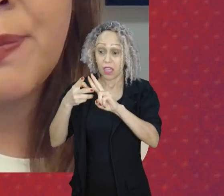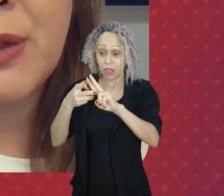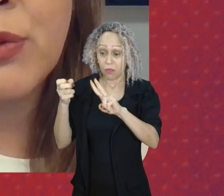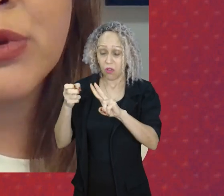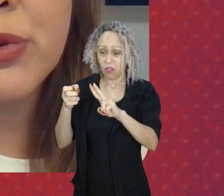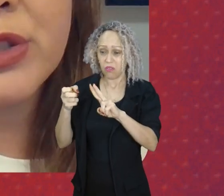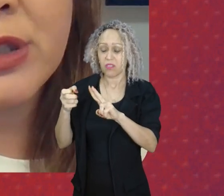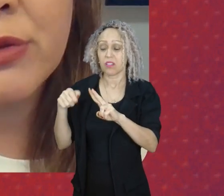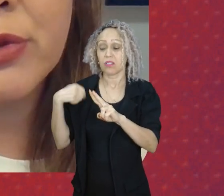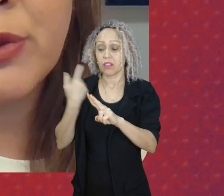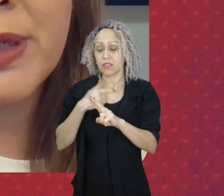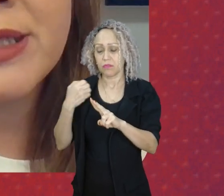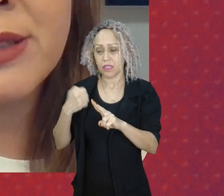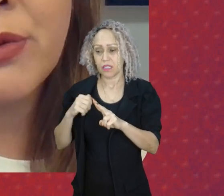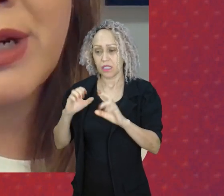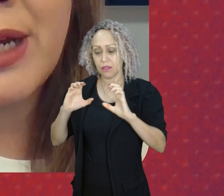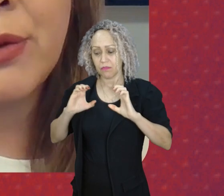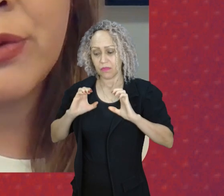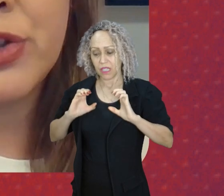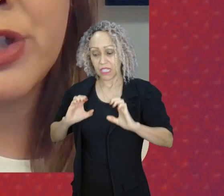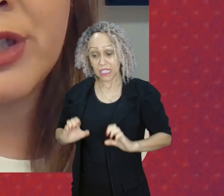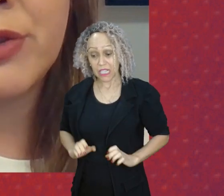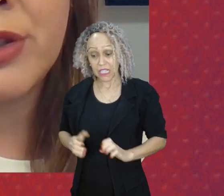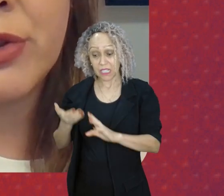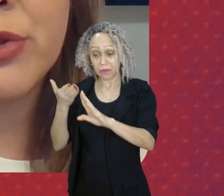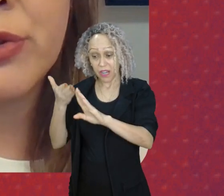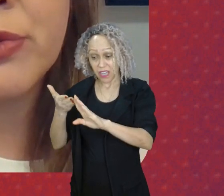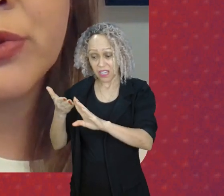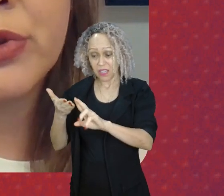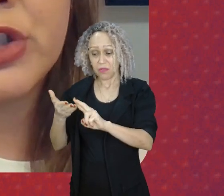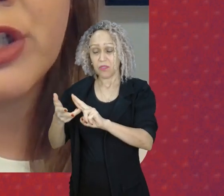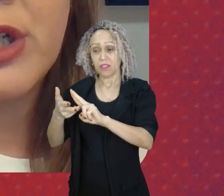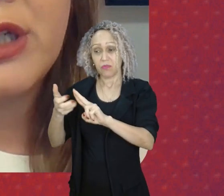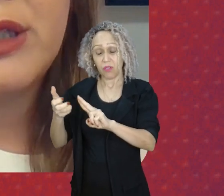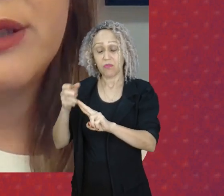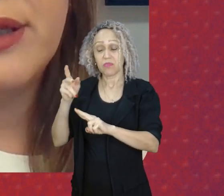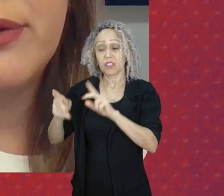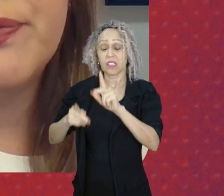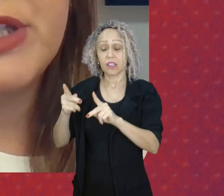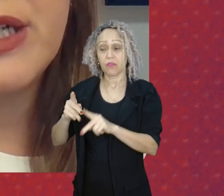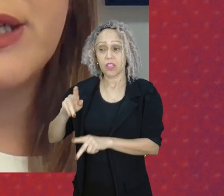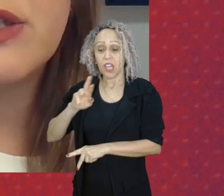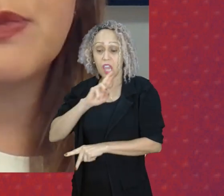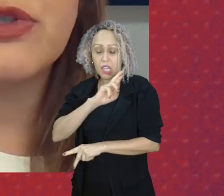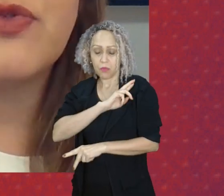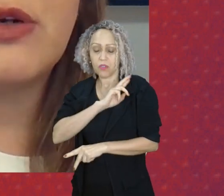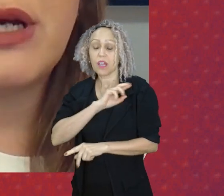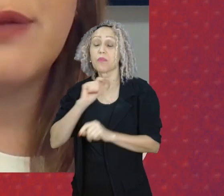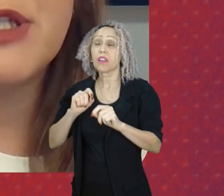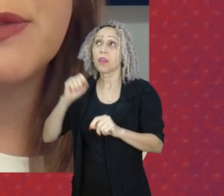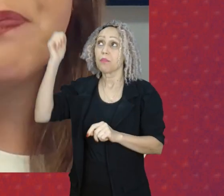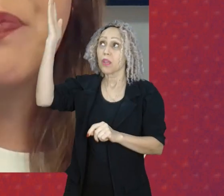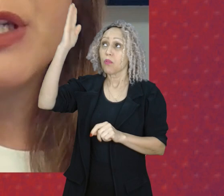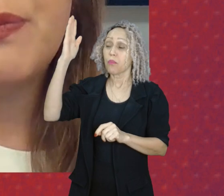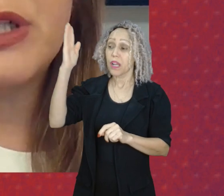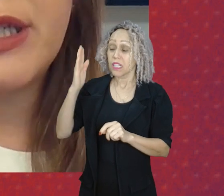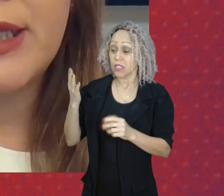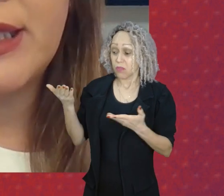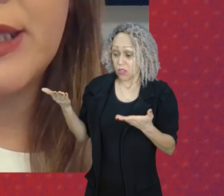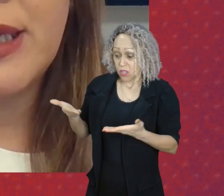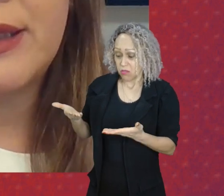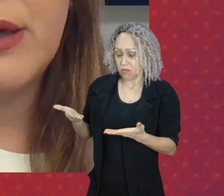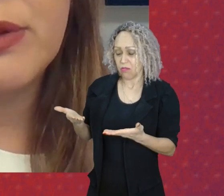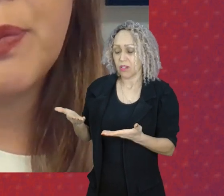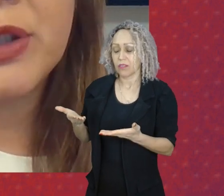importantes aí para a construção do que o Brasil é hoje, né, do que nós somos hoje. Então, e aí as pessoas falam, mas